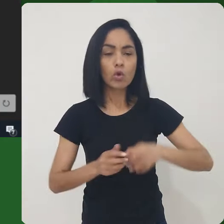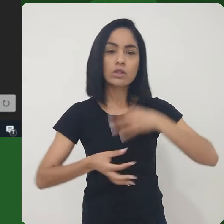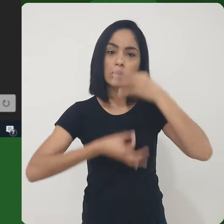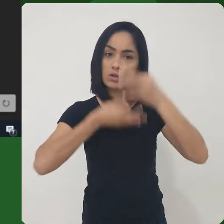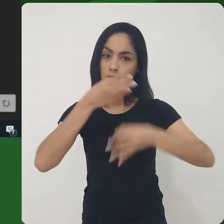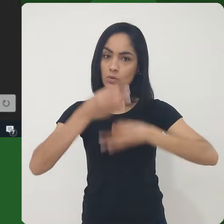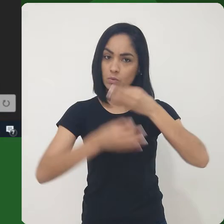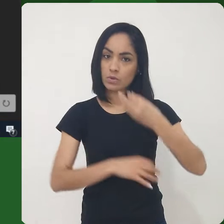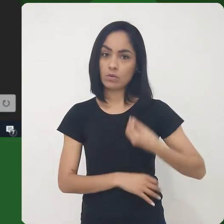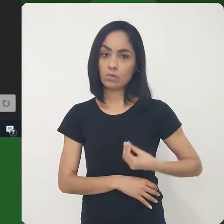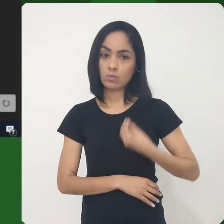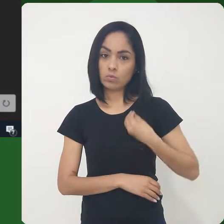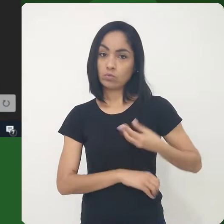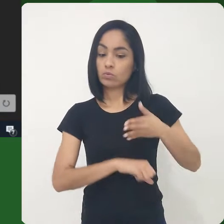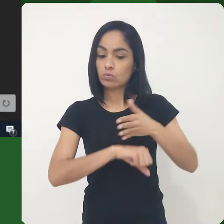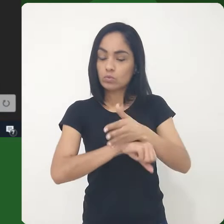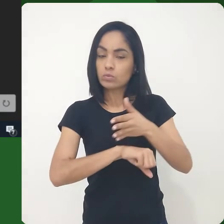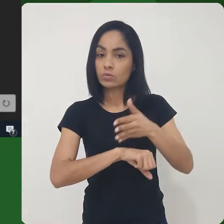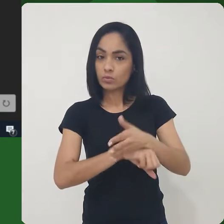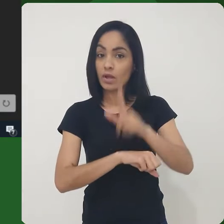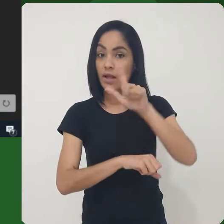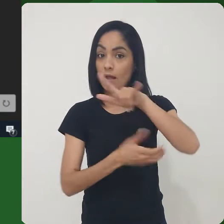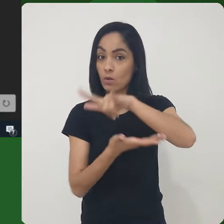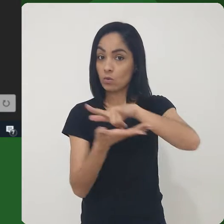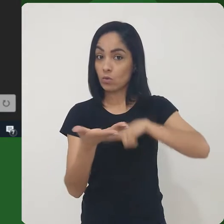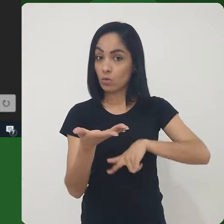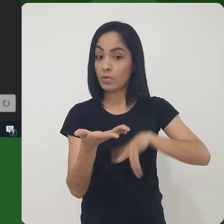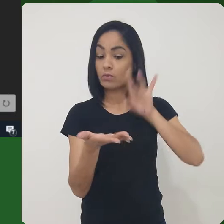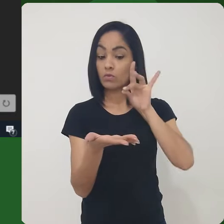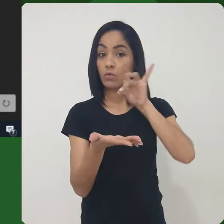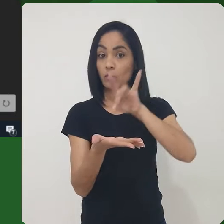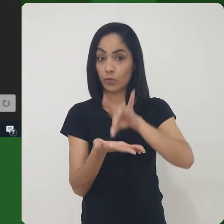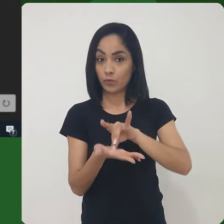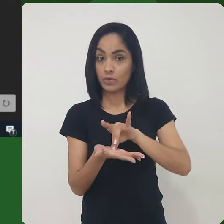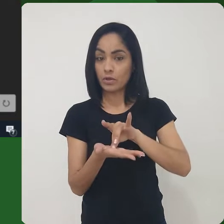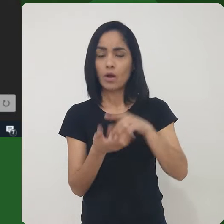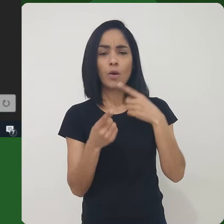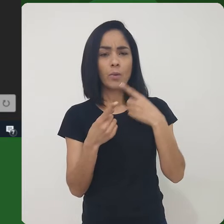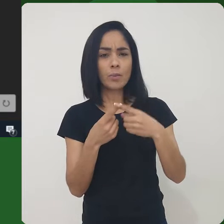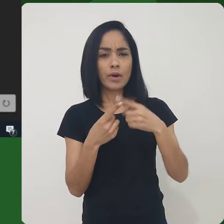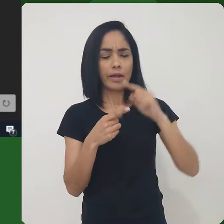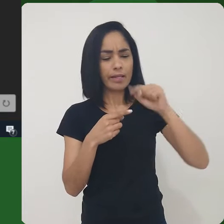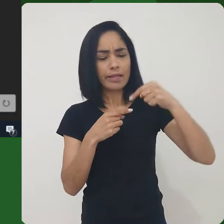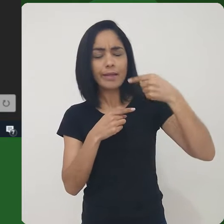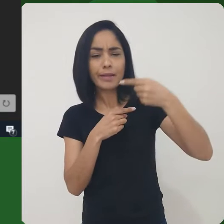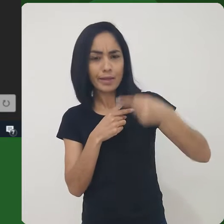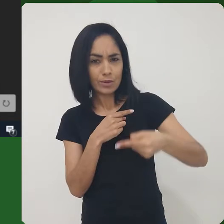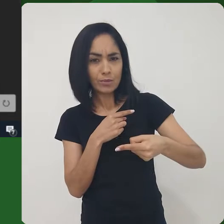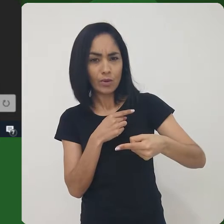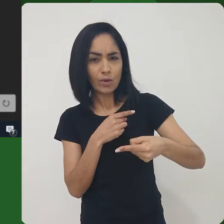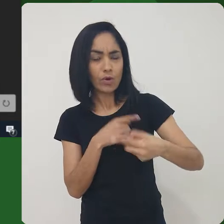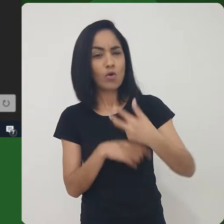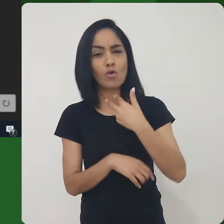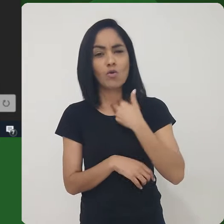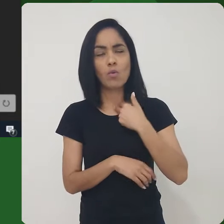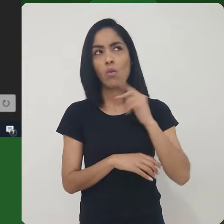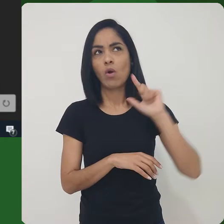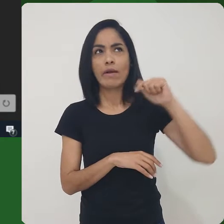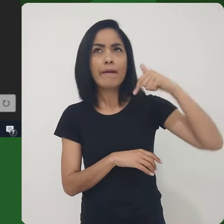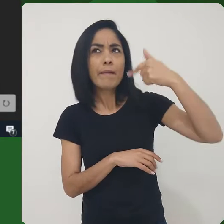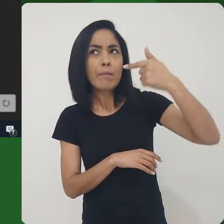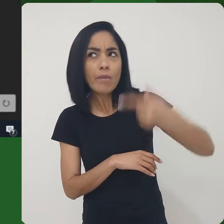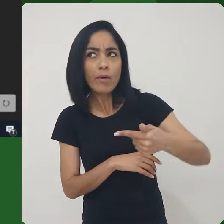os participantes. Tá? Então, esse é um documento oficial, para que ninguém depois, um